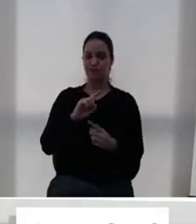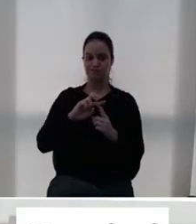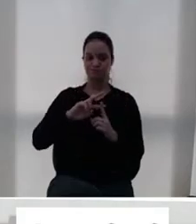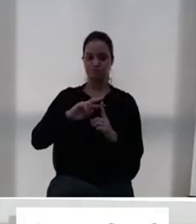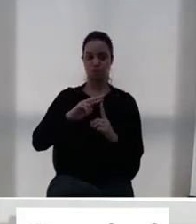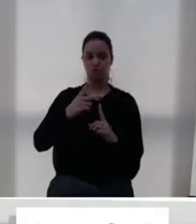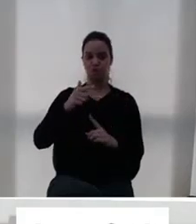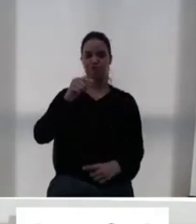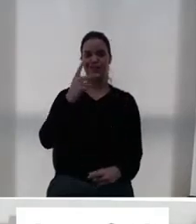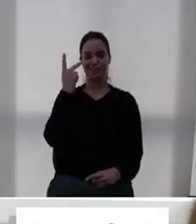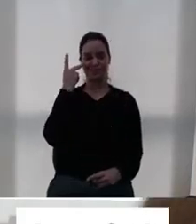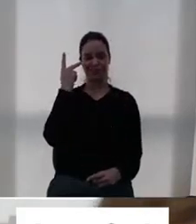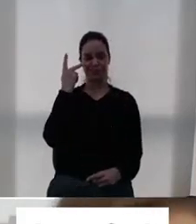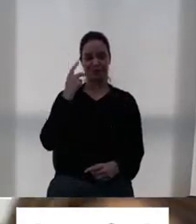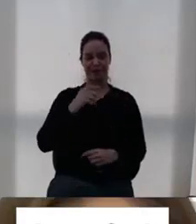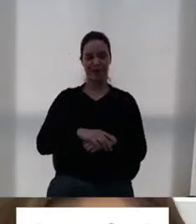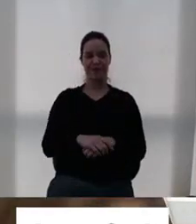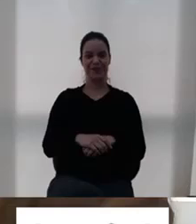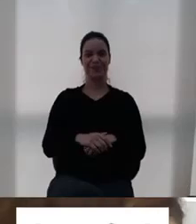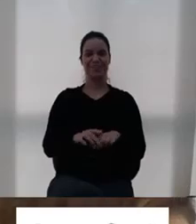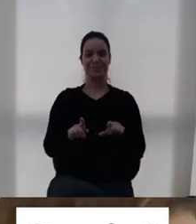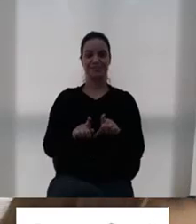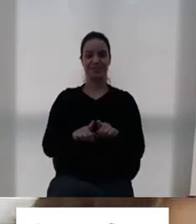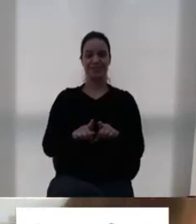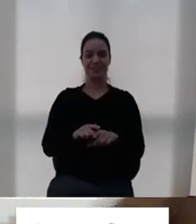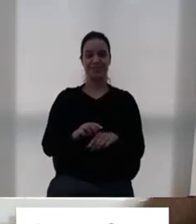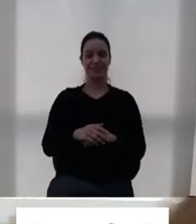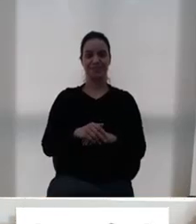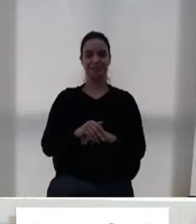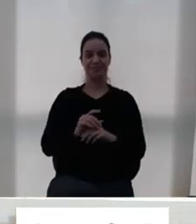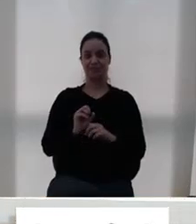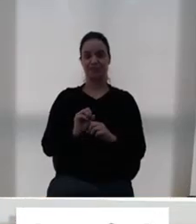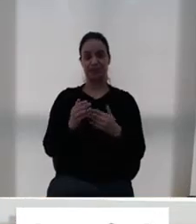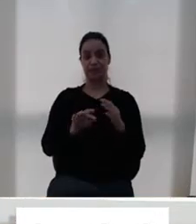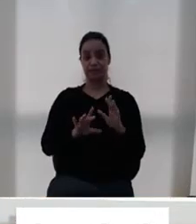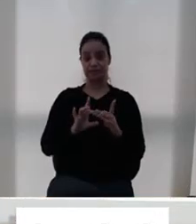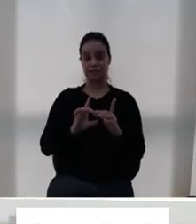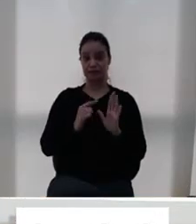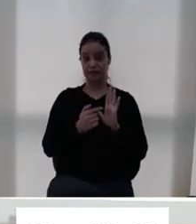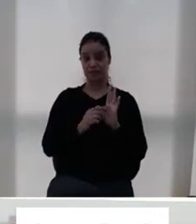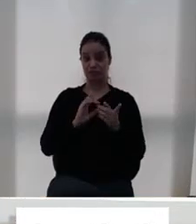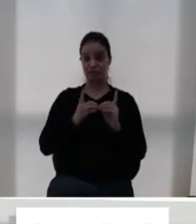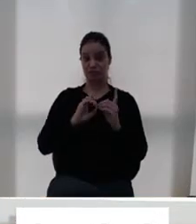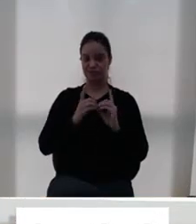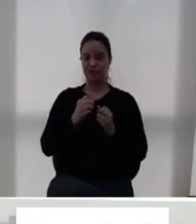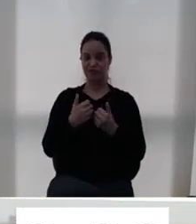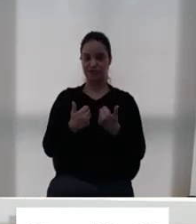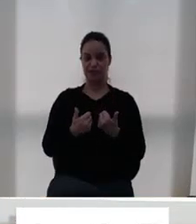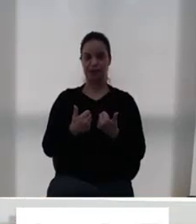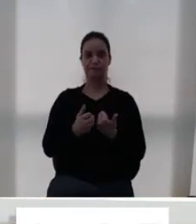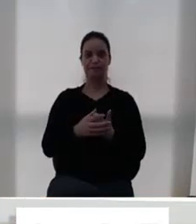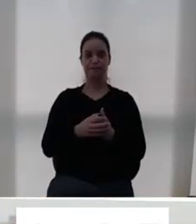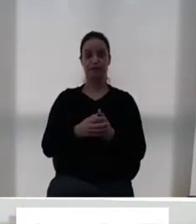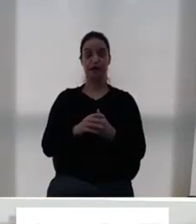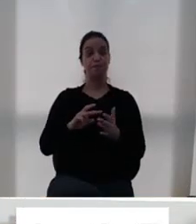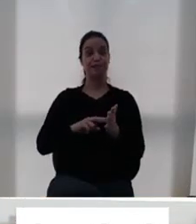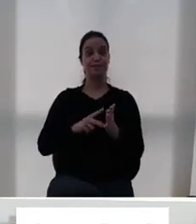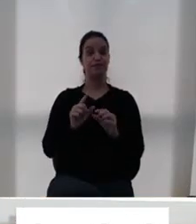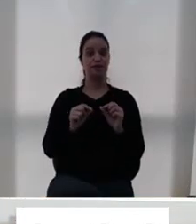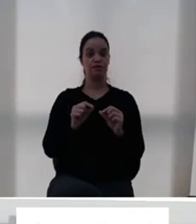também o maior número de mandados iniciais e recursos do Estado, tudo isso de acordo com os dados da Corregedoria. Isso nos traz